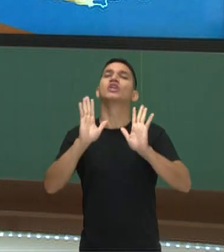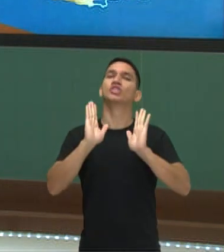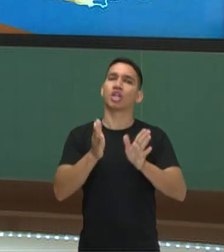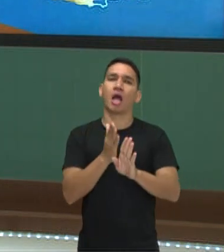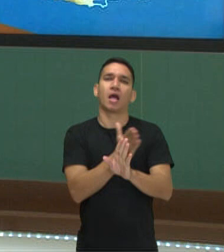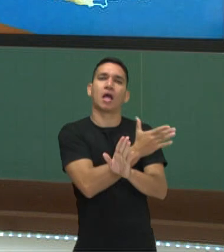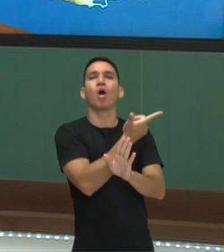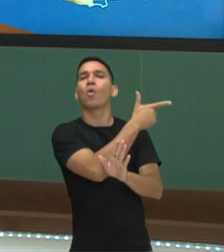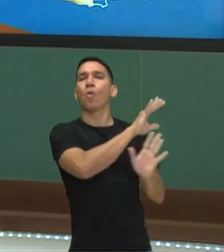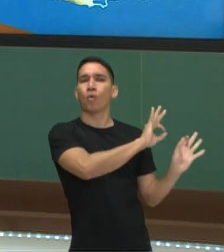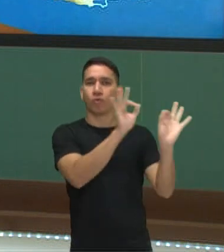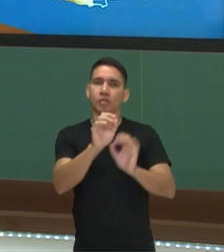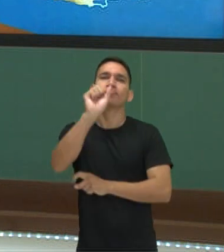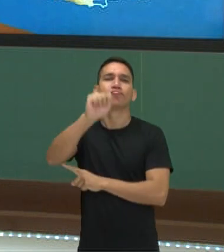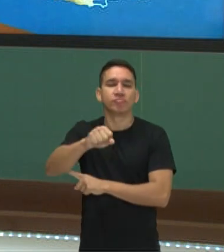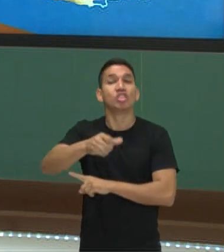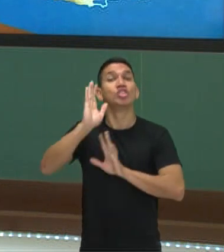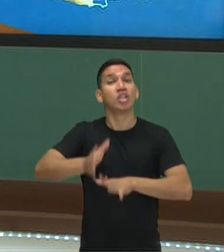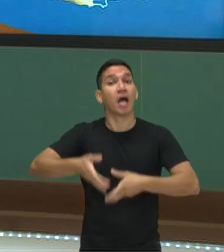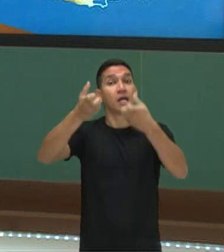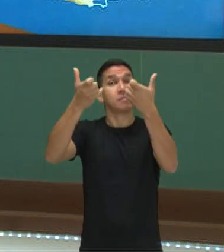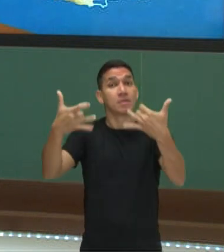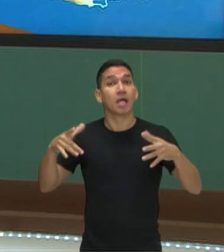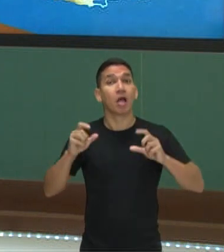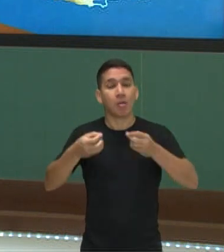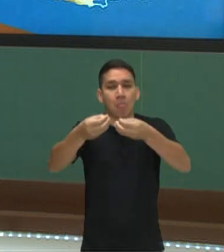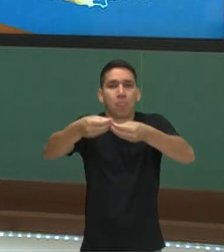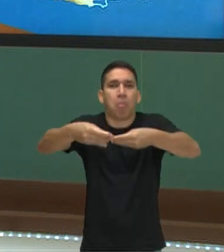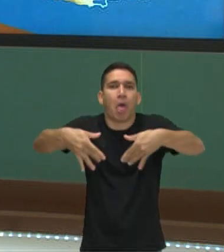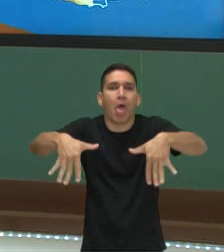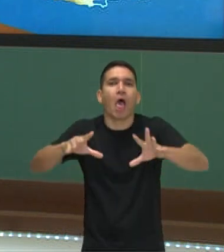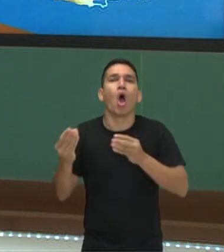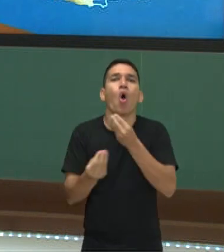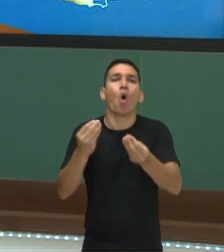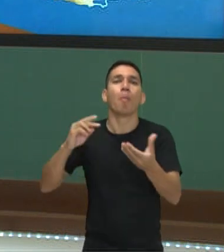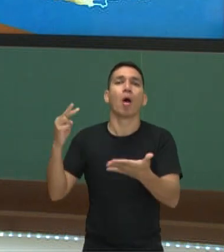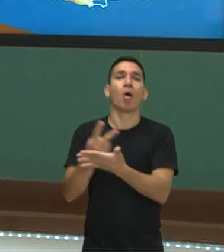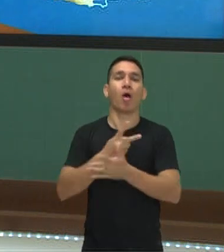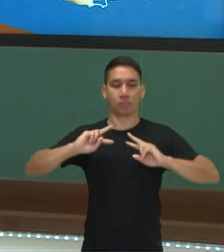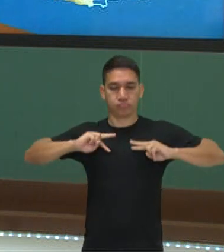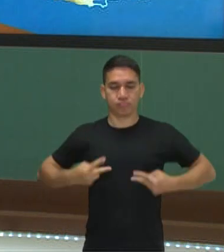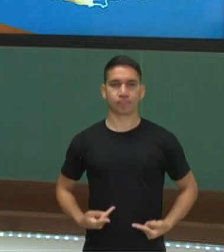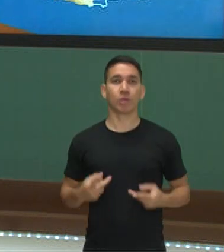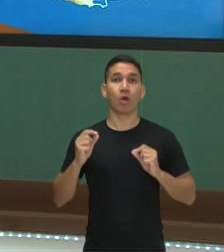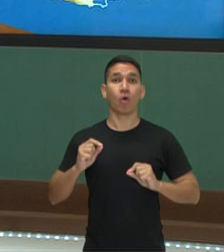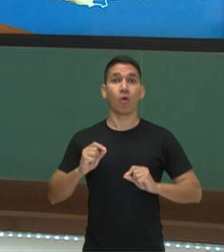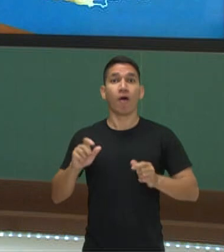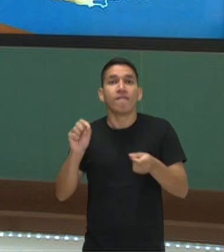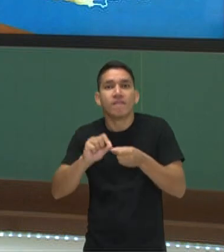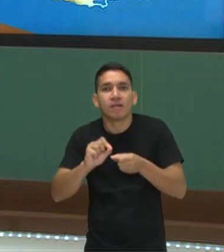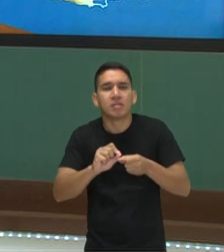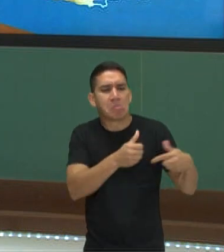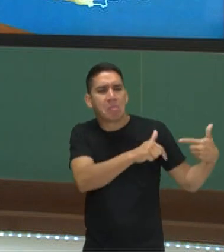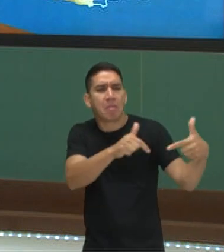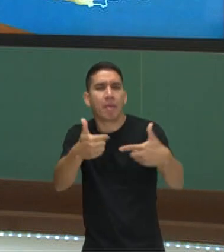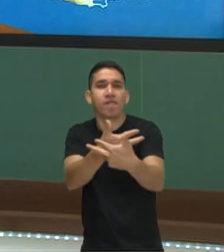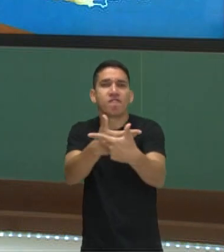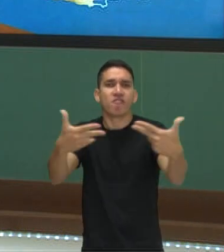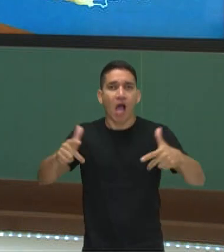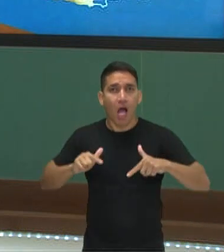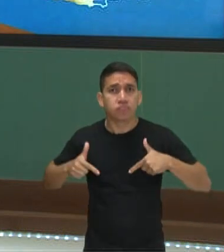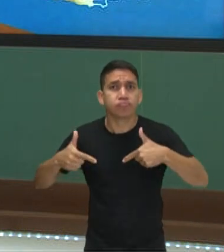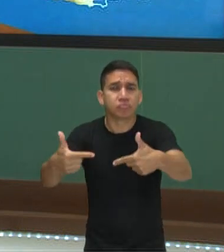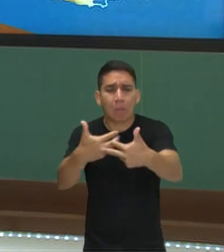já falamos de degradação do solo, como o homem, através das suas atividades, das suas